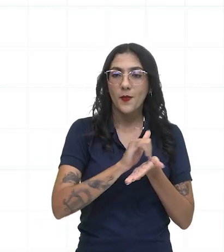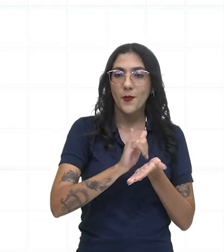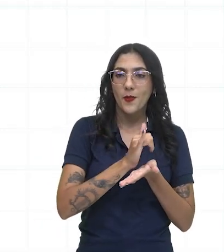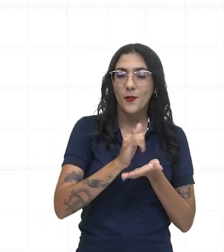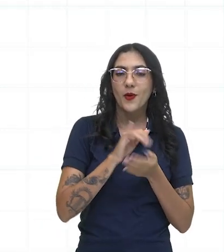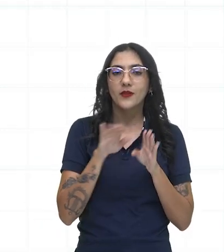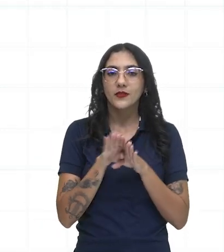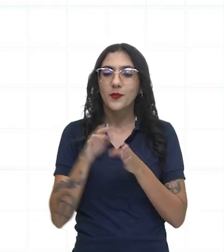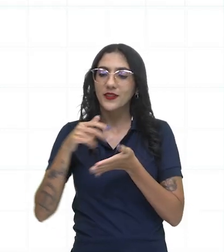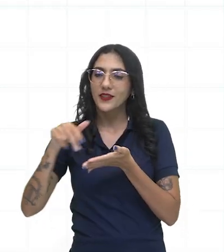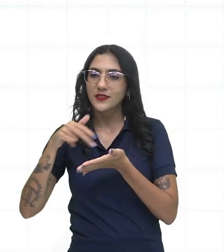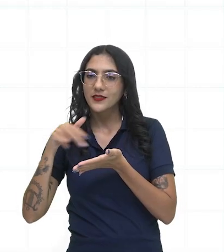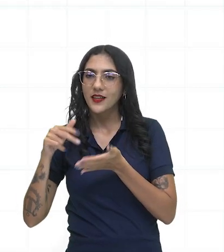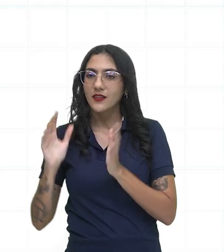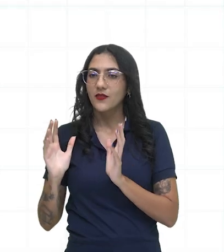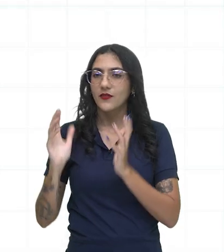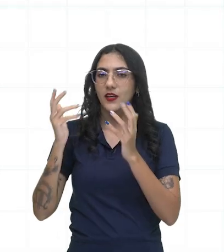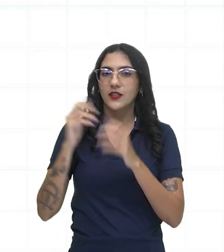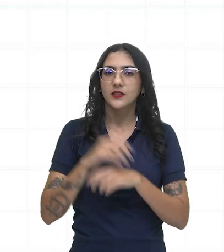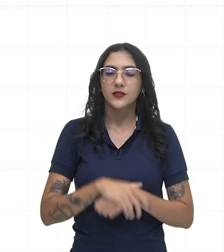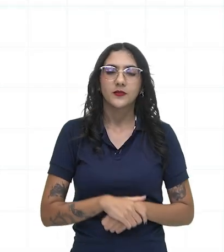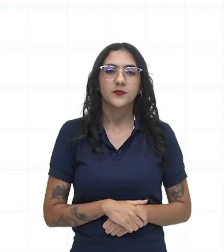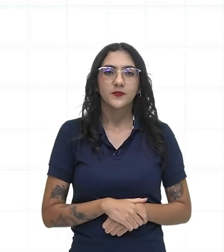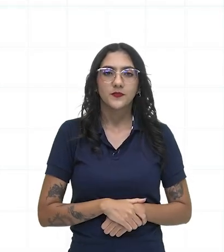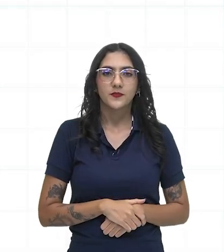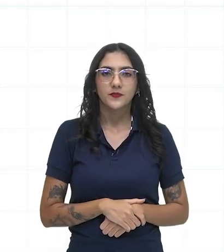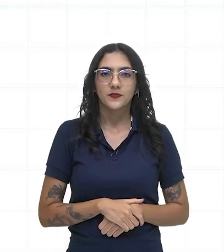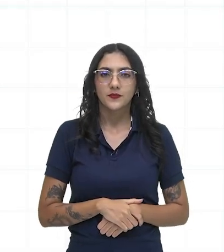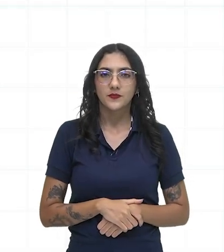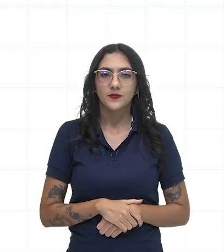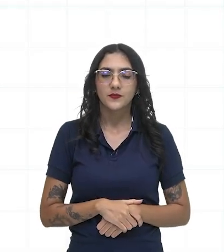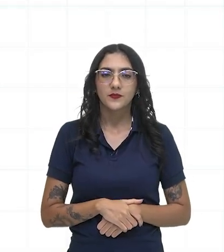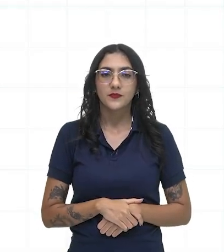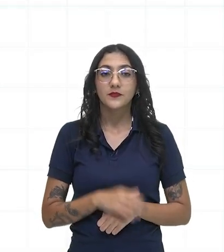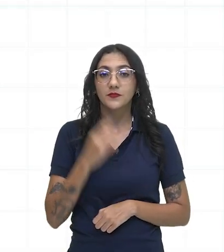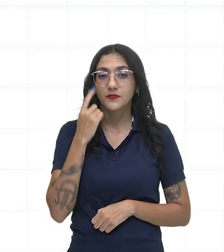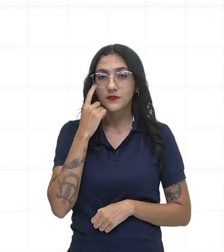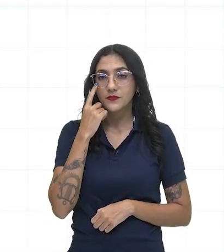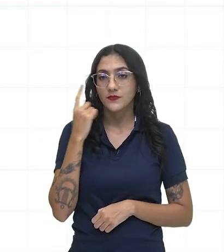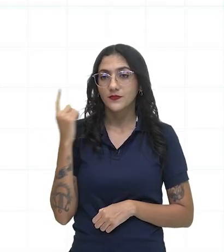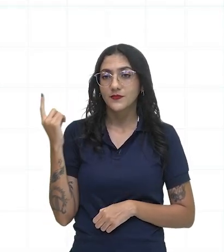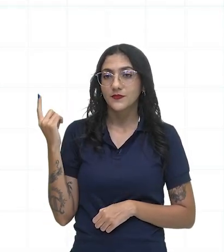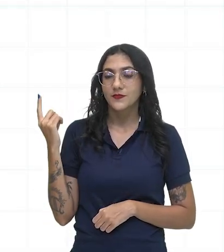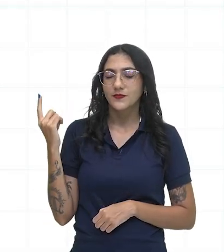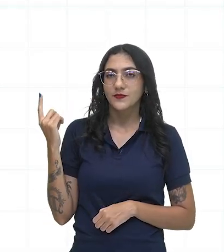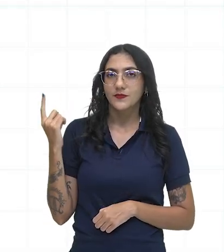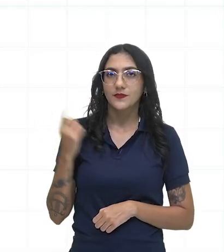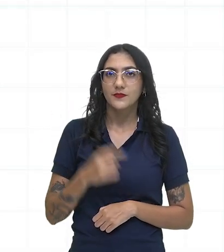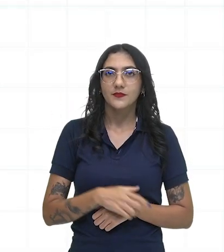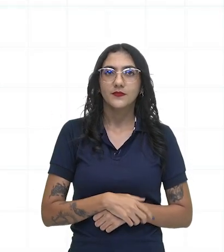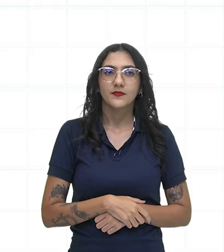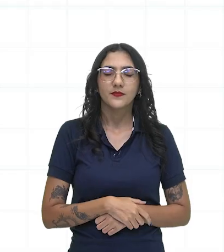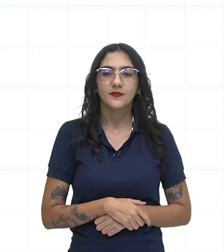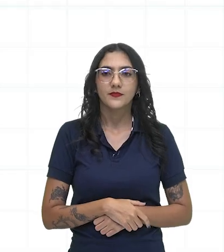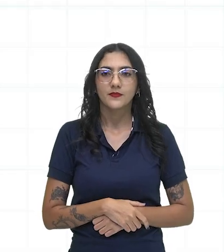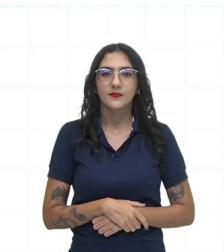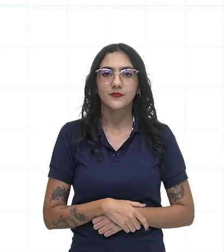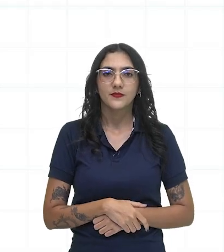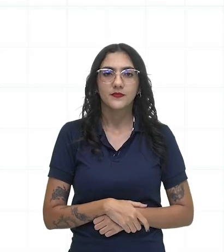dançar no festival. Eu vou colocar aqui neste espaço,